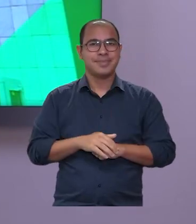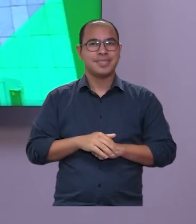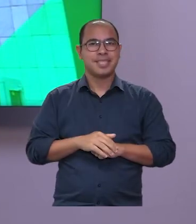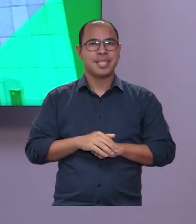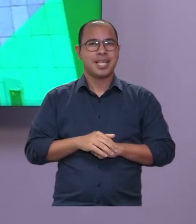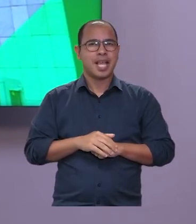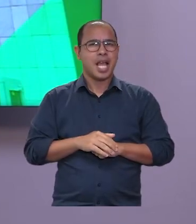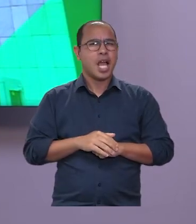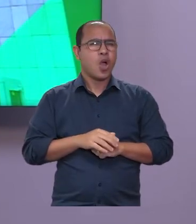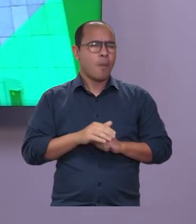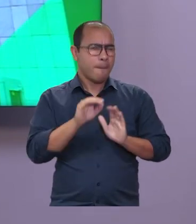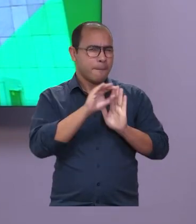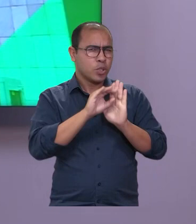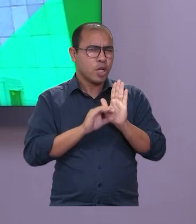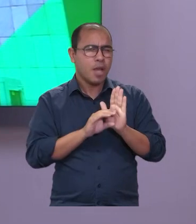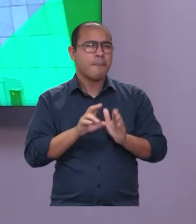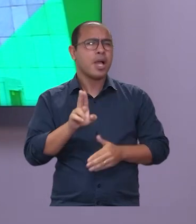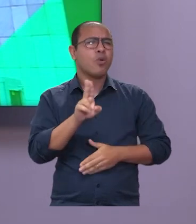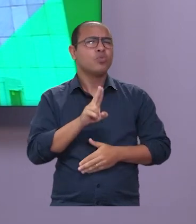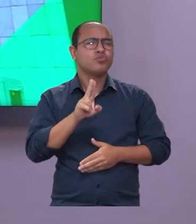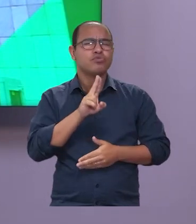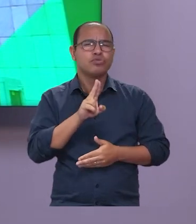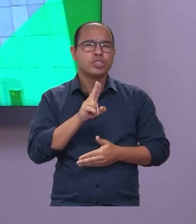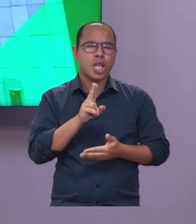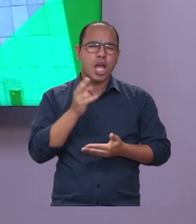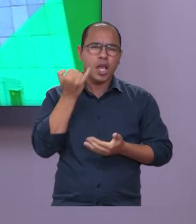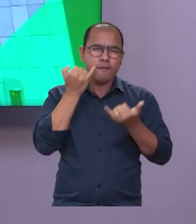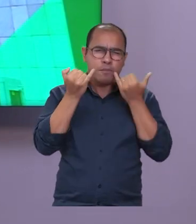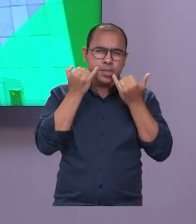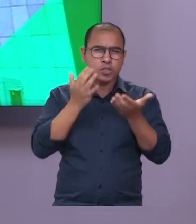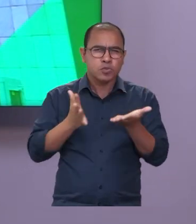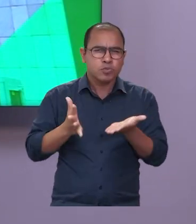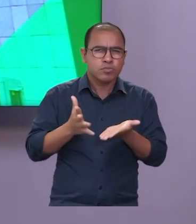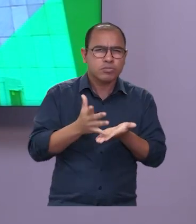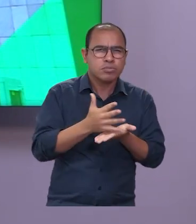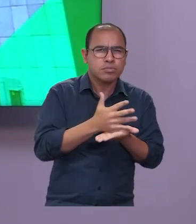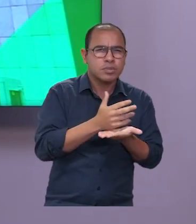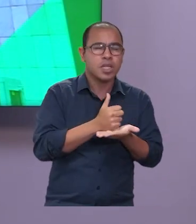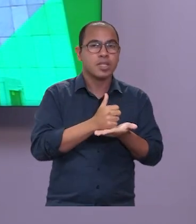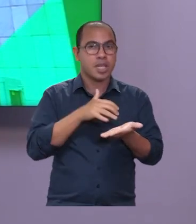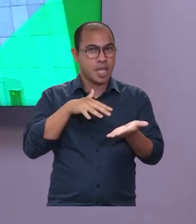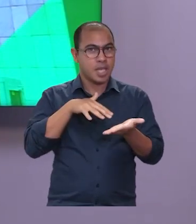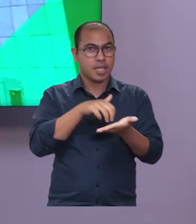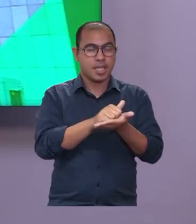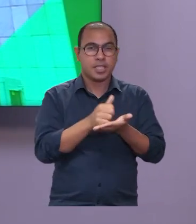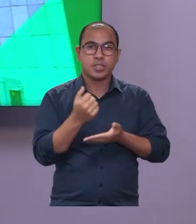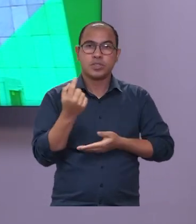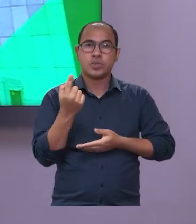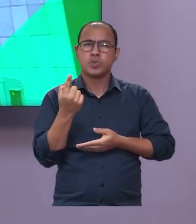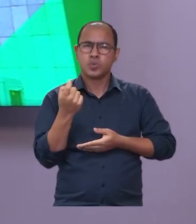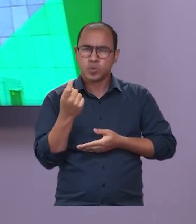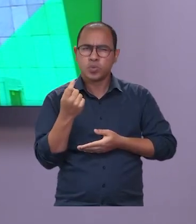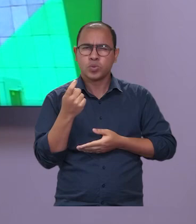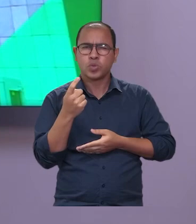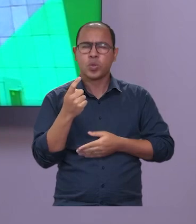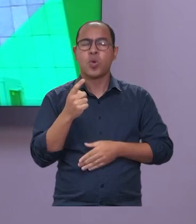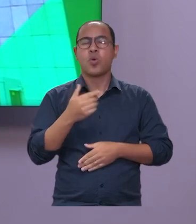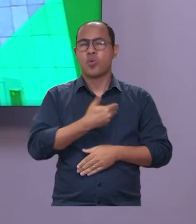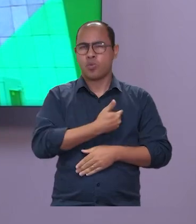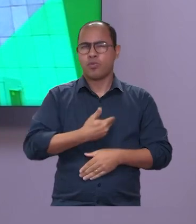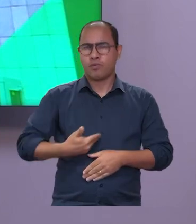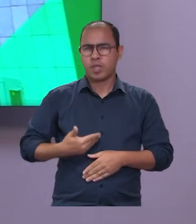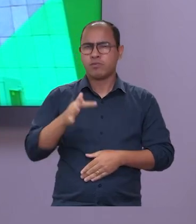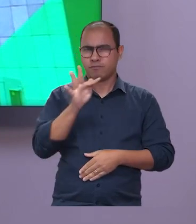Oficial. O programa Goiás por elas vai utilizar a base de dados do Cadastro Único para Programas